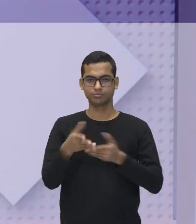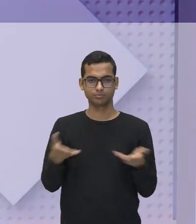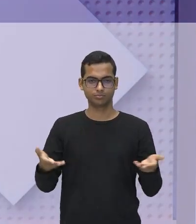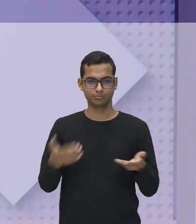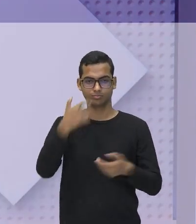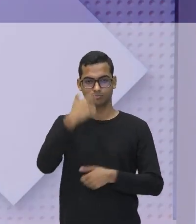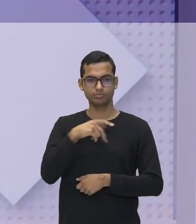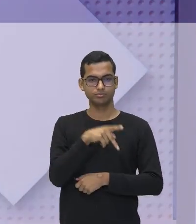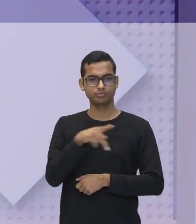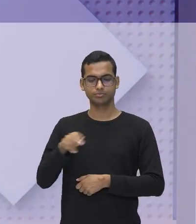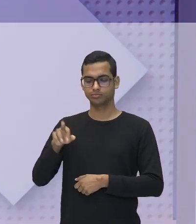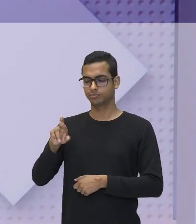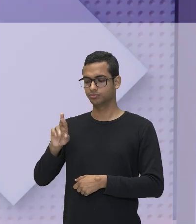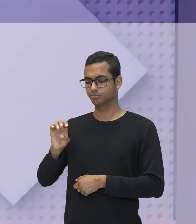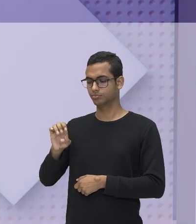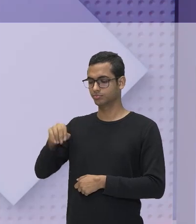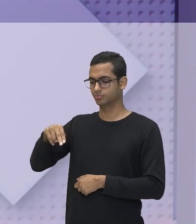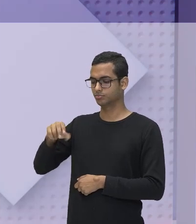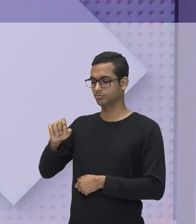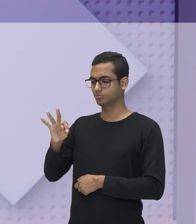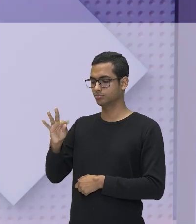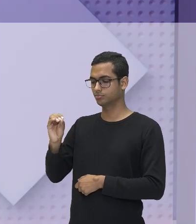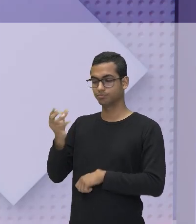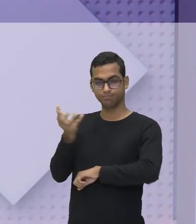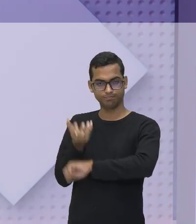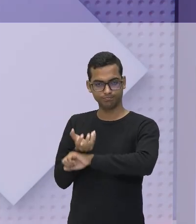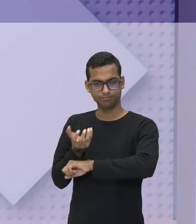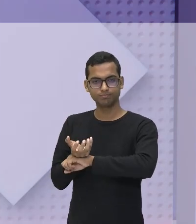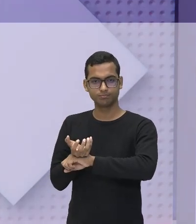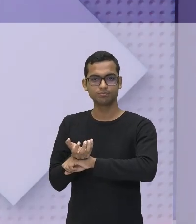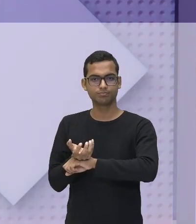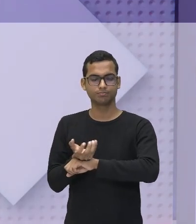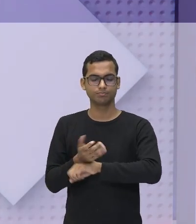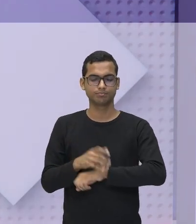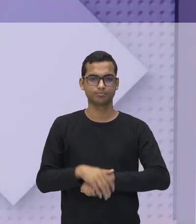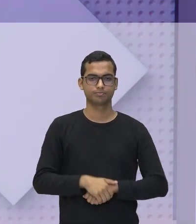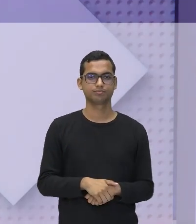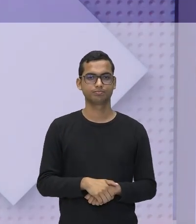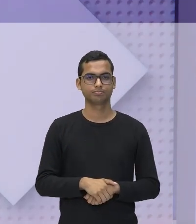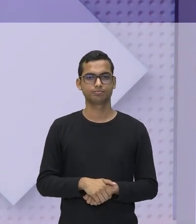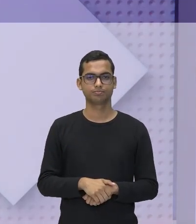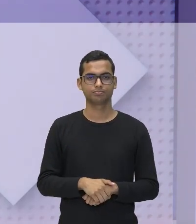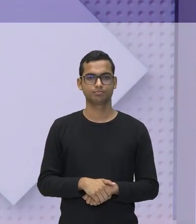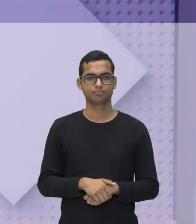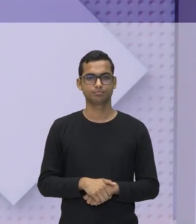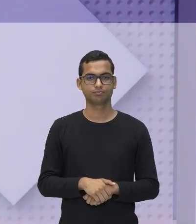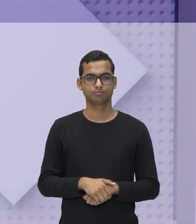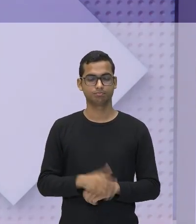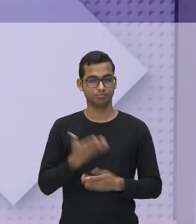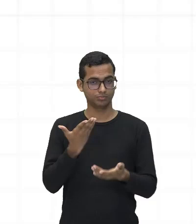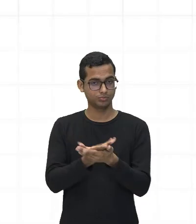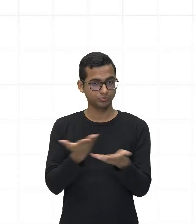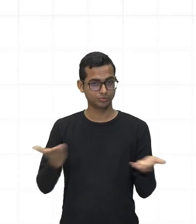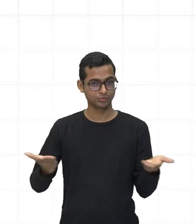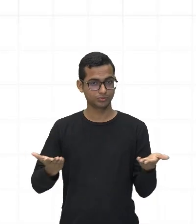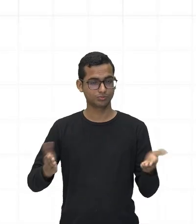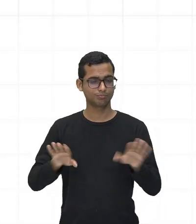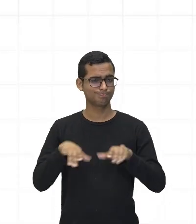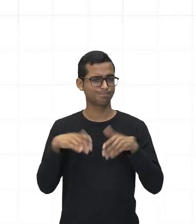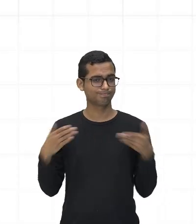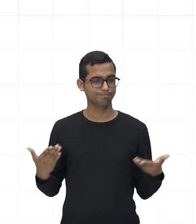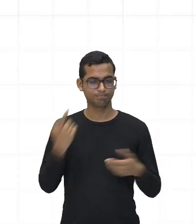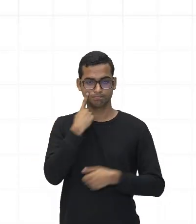professor Renato Souza, do componente de ensino religioso, e vamos ver como será a nossa aula de hoje?